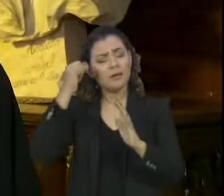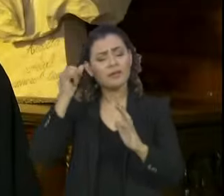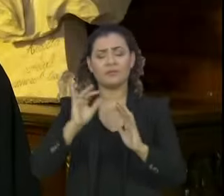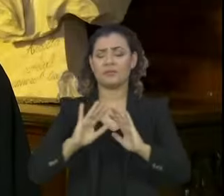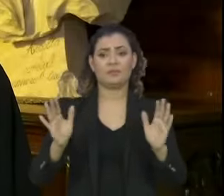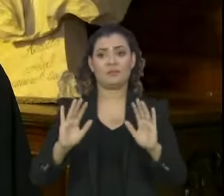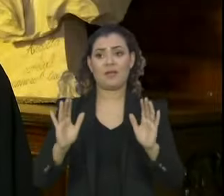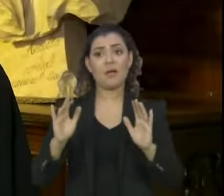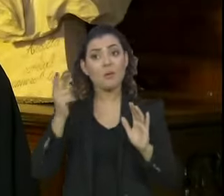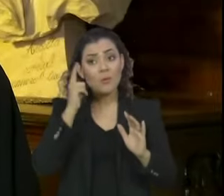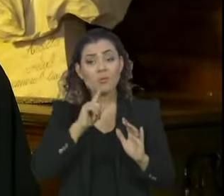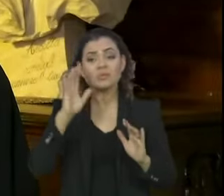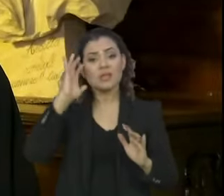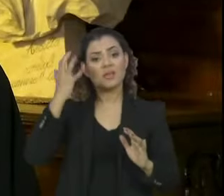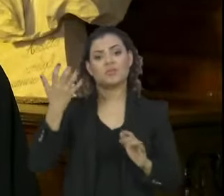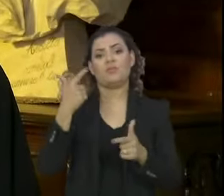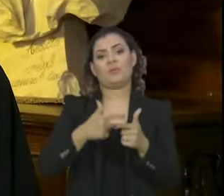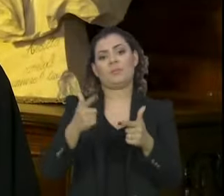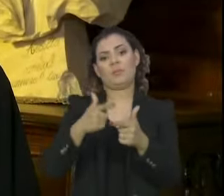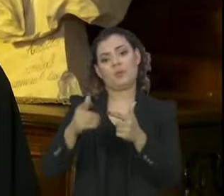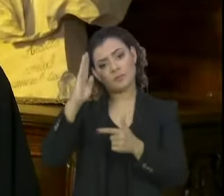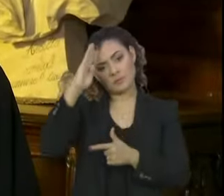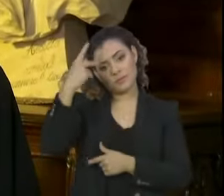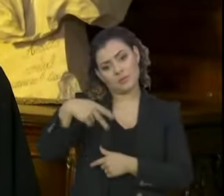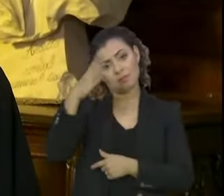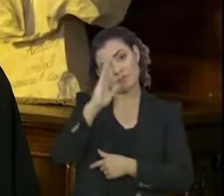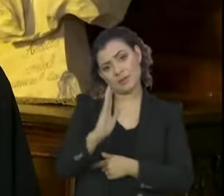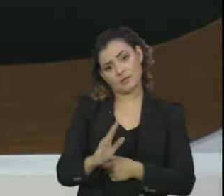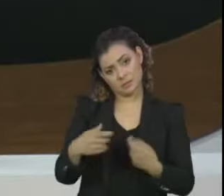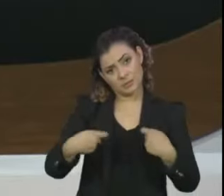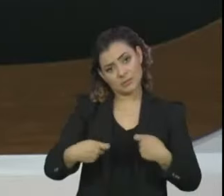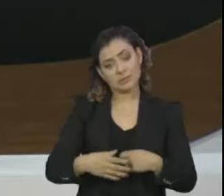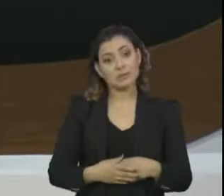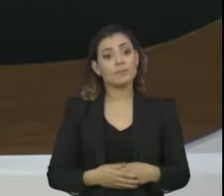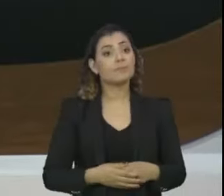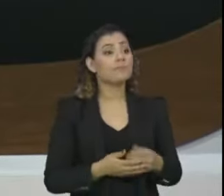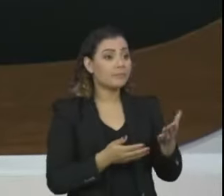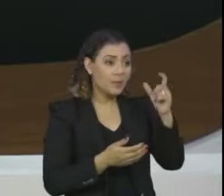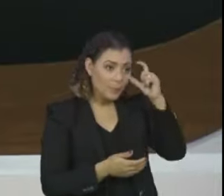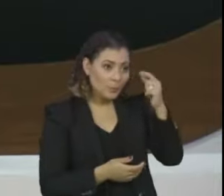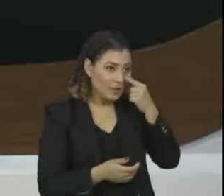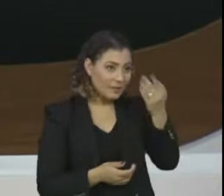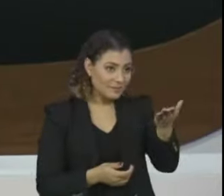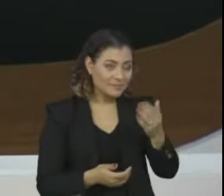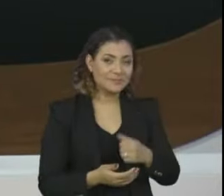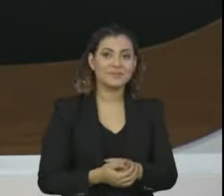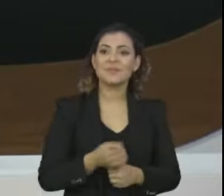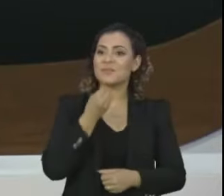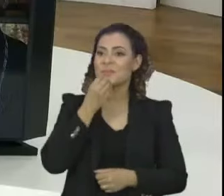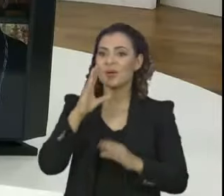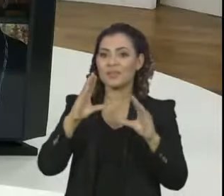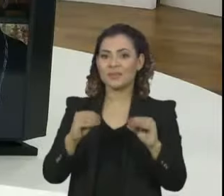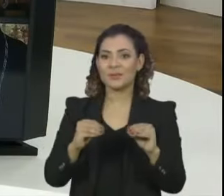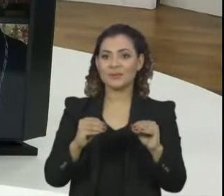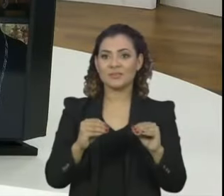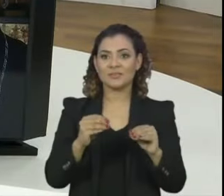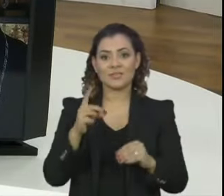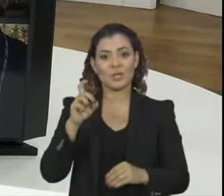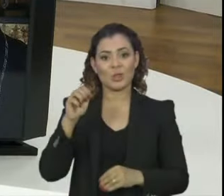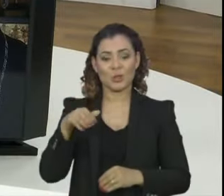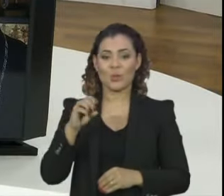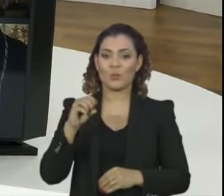somar esforços para resolver os grandes problemas que o Brasil tem efeito pão der por favor tá boa noite donde